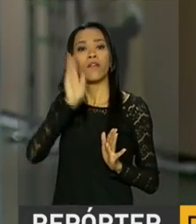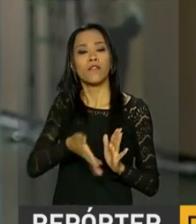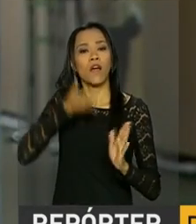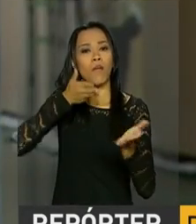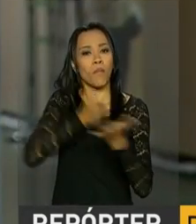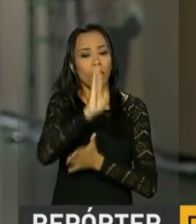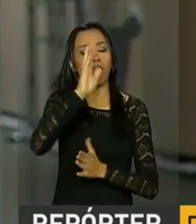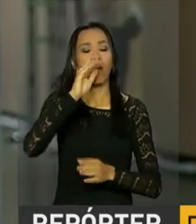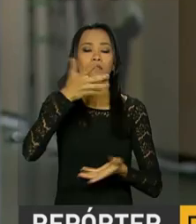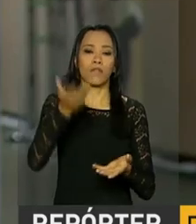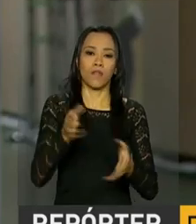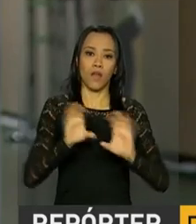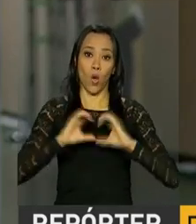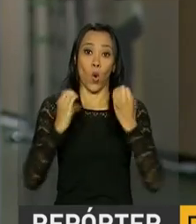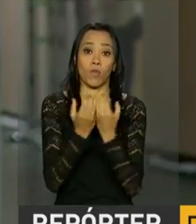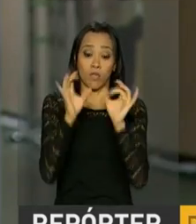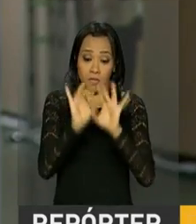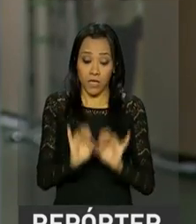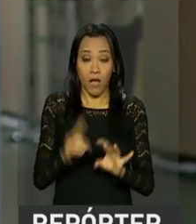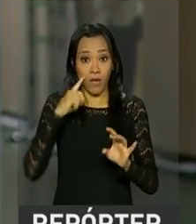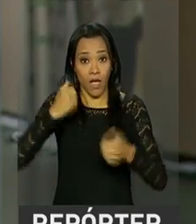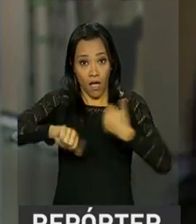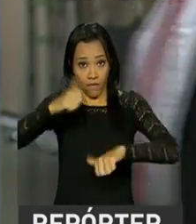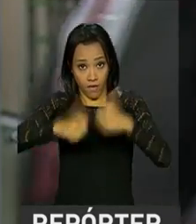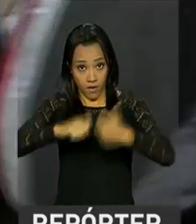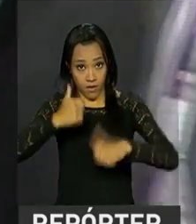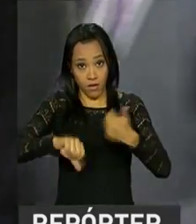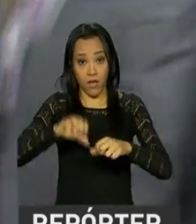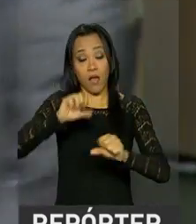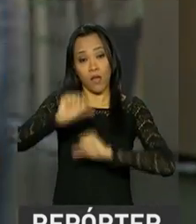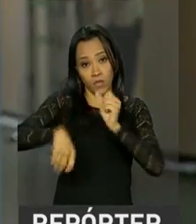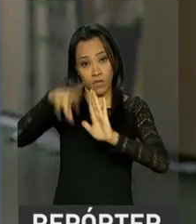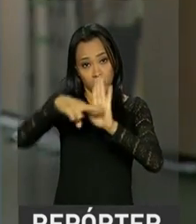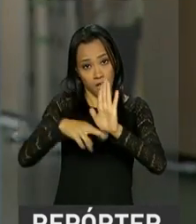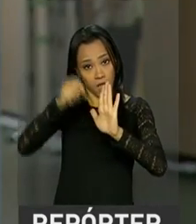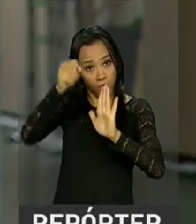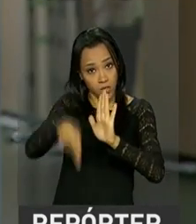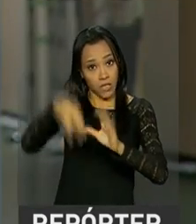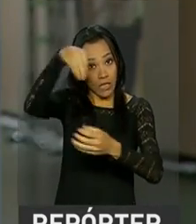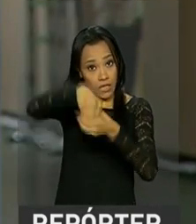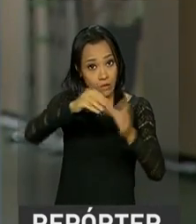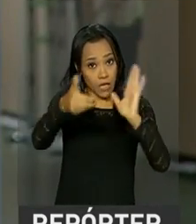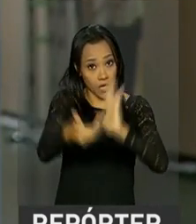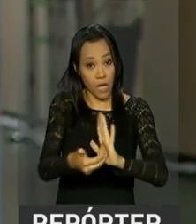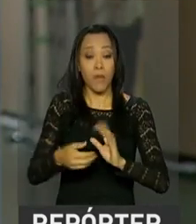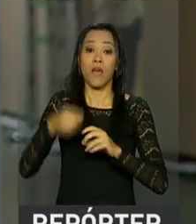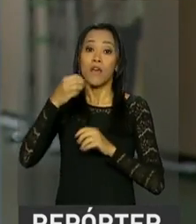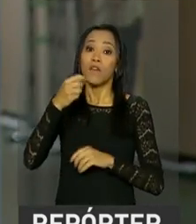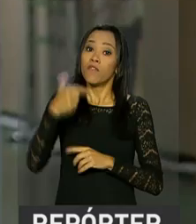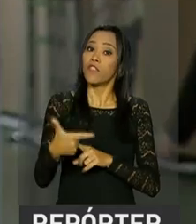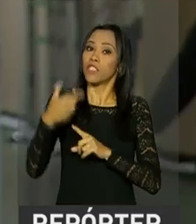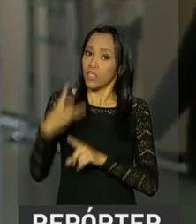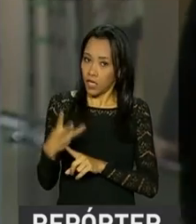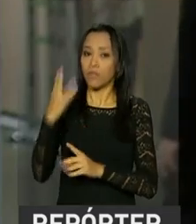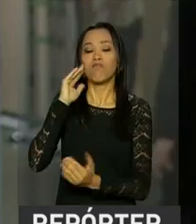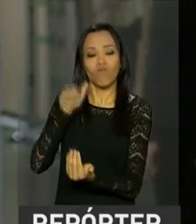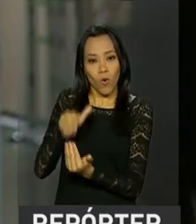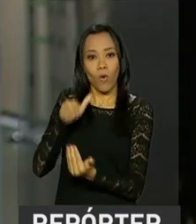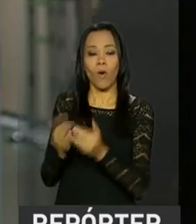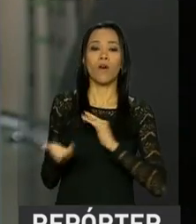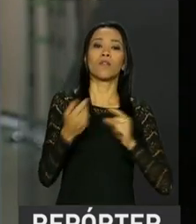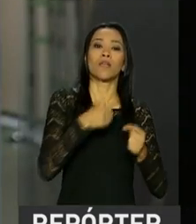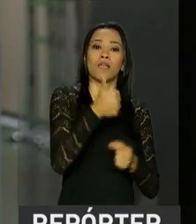comissão especial que analisa a reforma da Previdência na Câmara dos Deputados pelo placar de 23 votos favoráveis